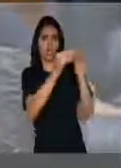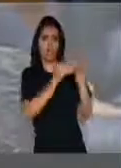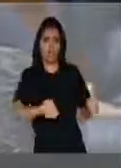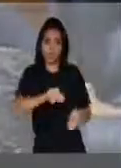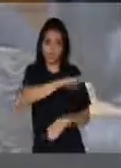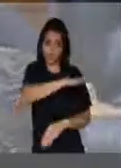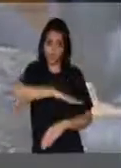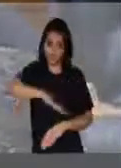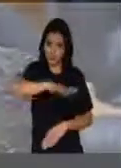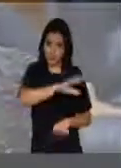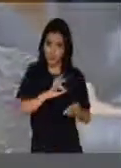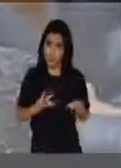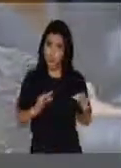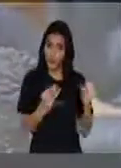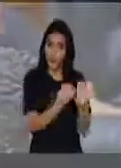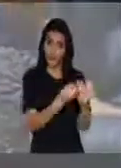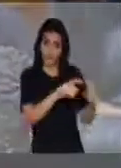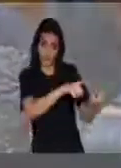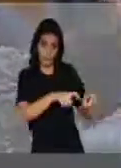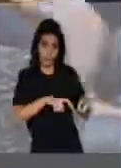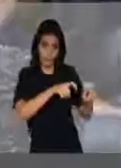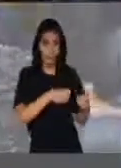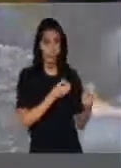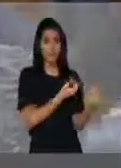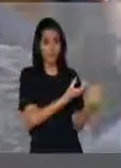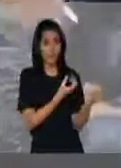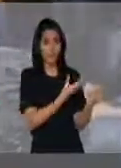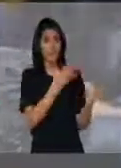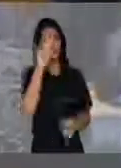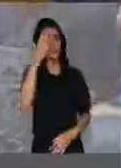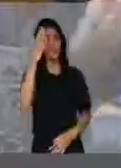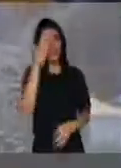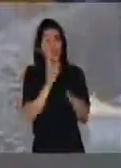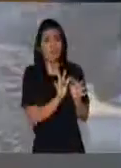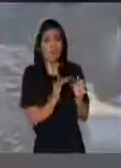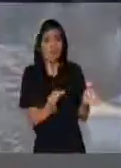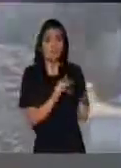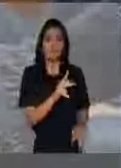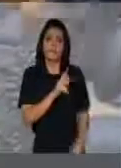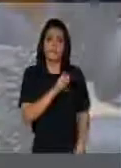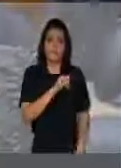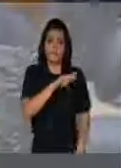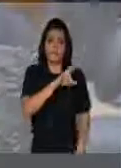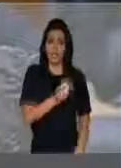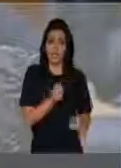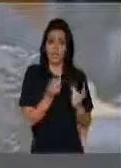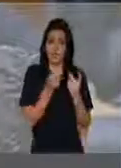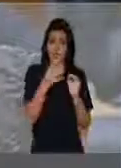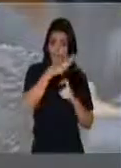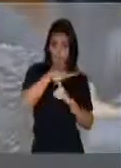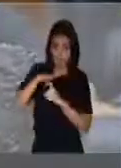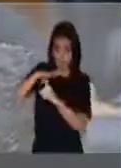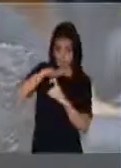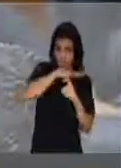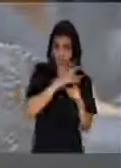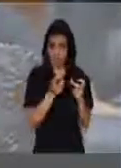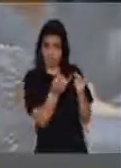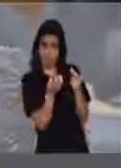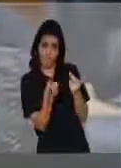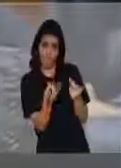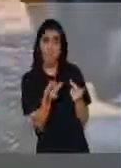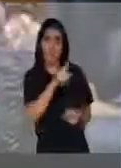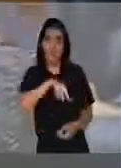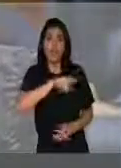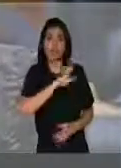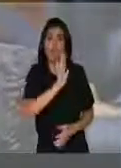prejudicará todos os produtores, nós sabemos que o pequeno produtor fornecedor na feira, como falou o deputado Júlio Delgado,